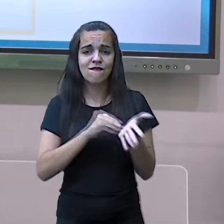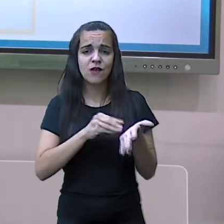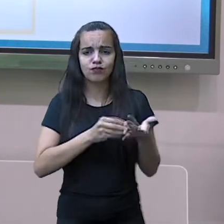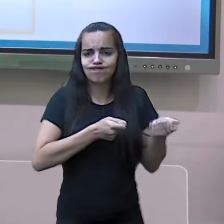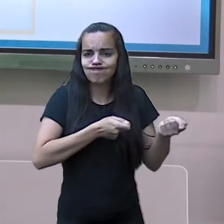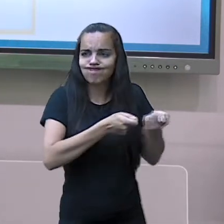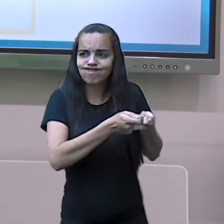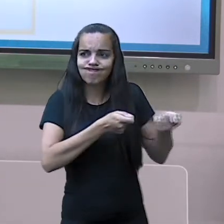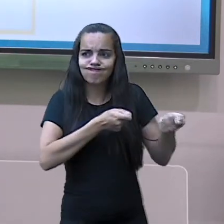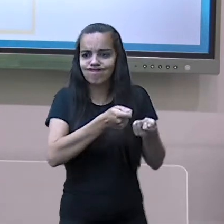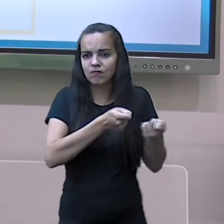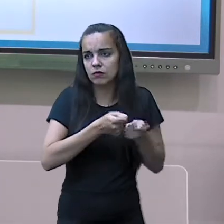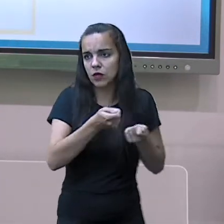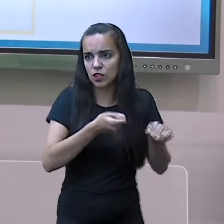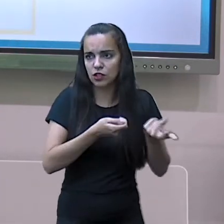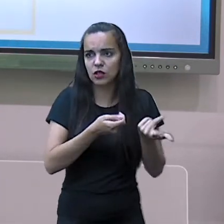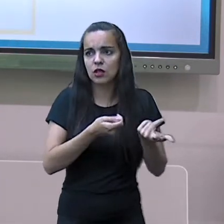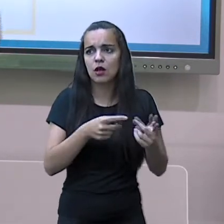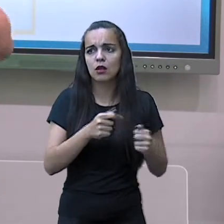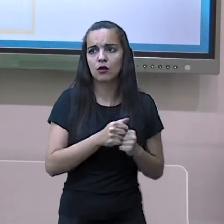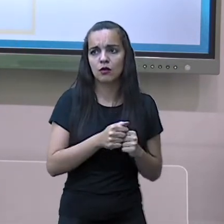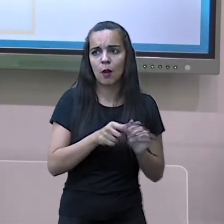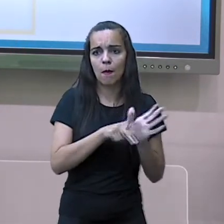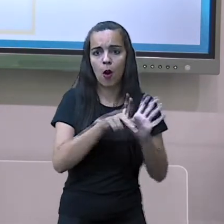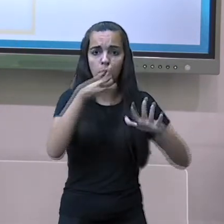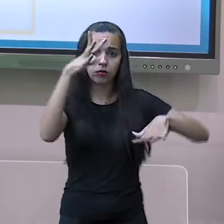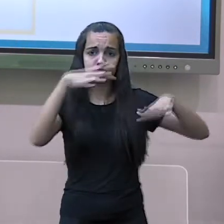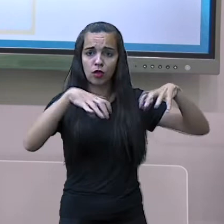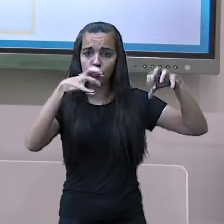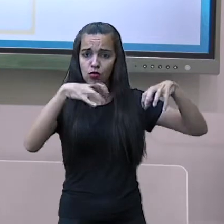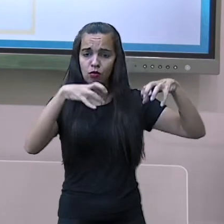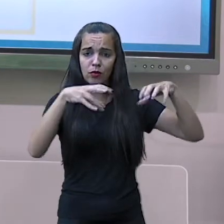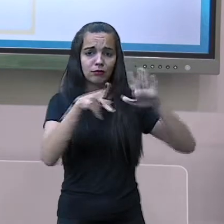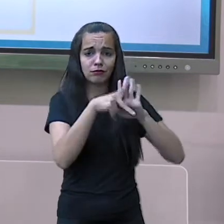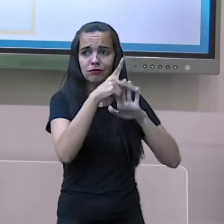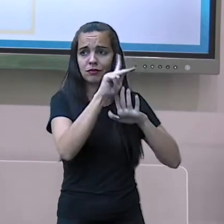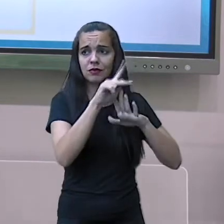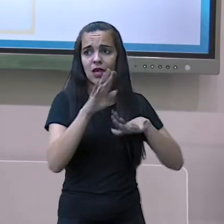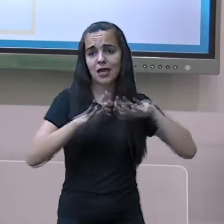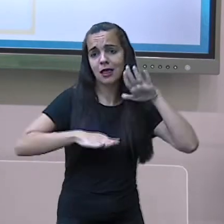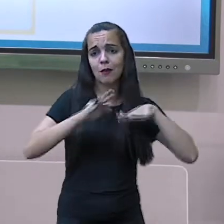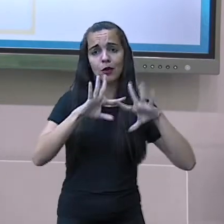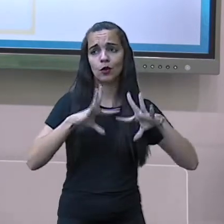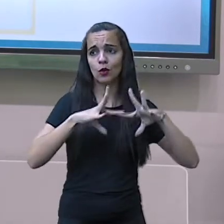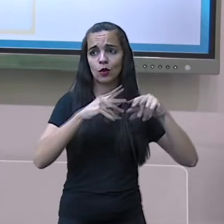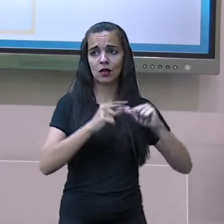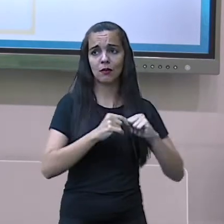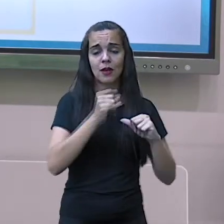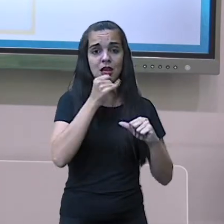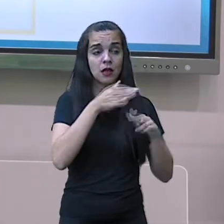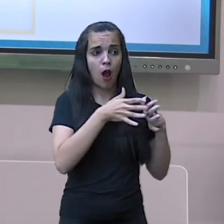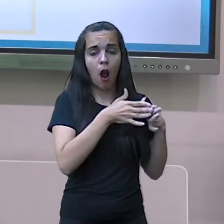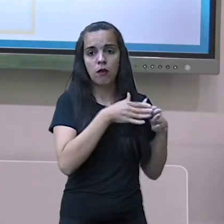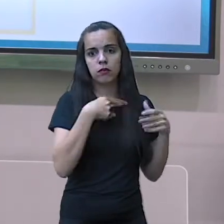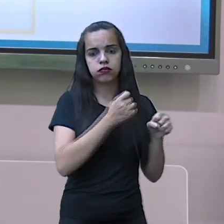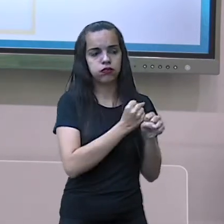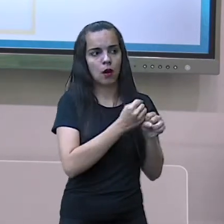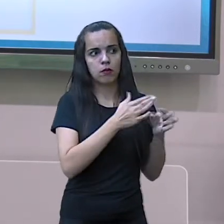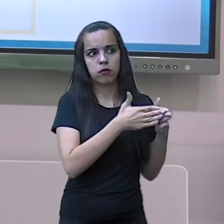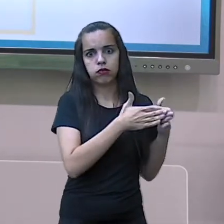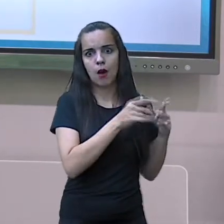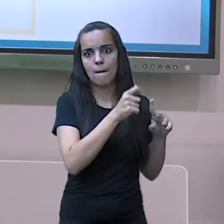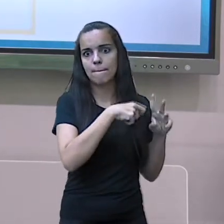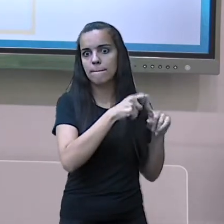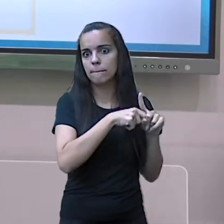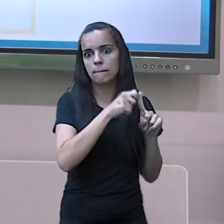irregularidades. É a irregularidade das chuvas. Às vezes passa muito tempo sem